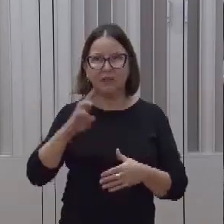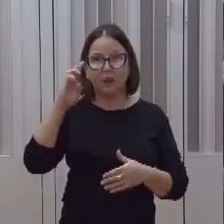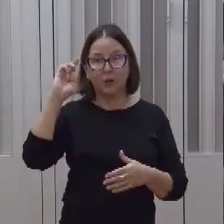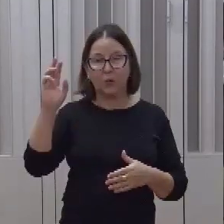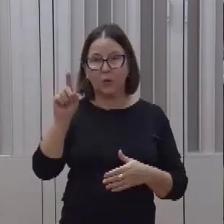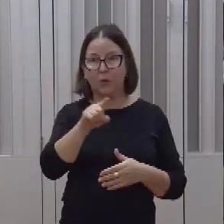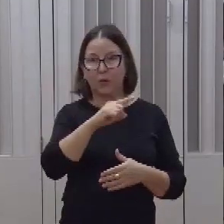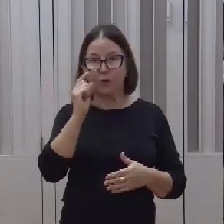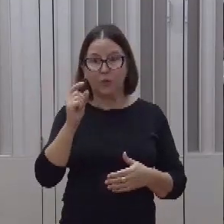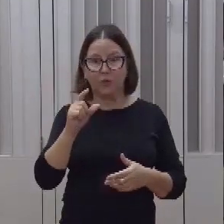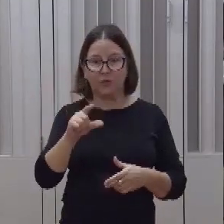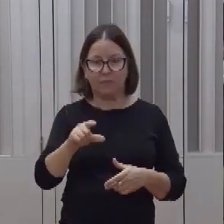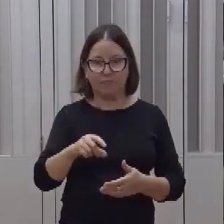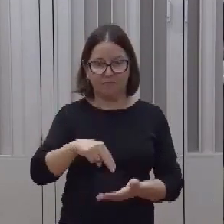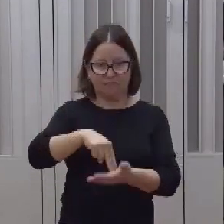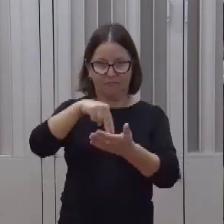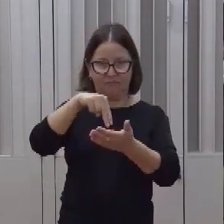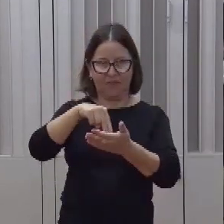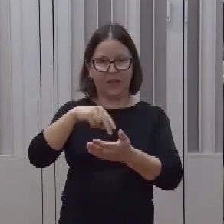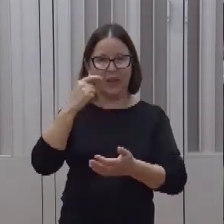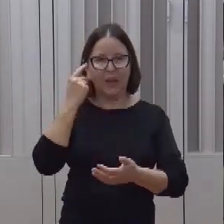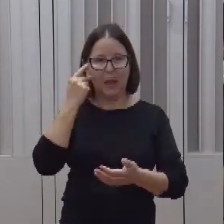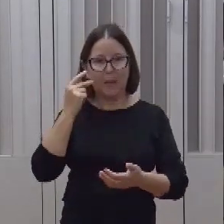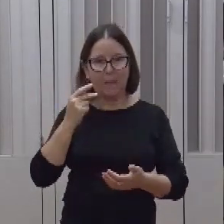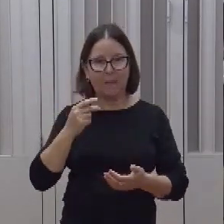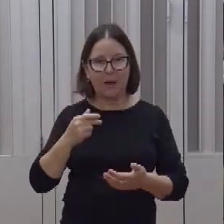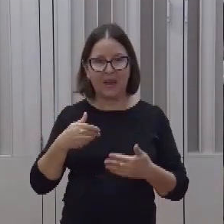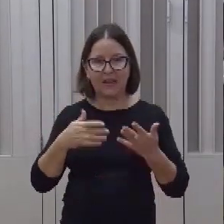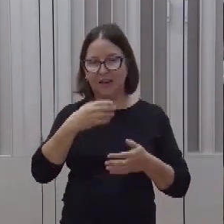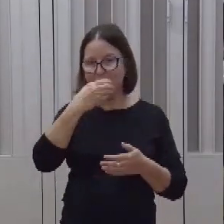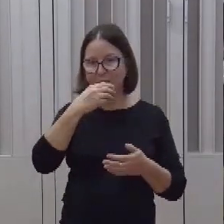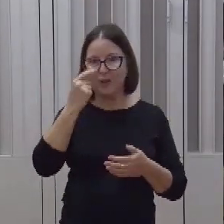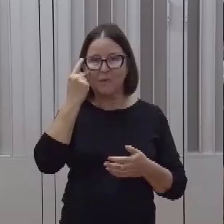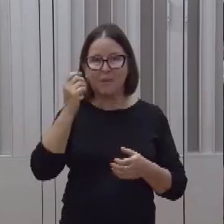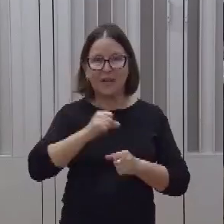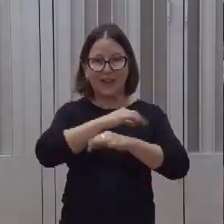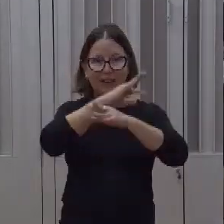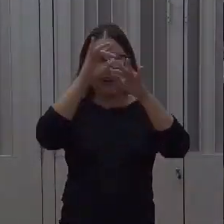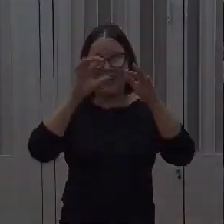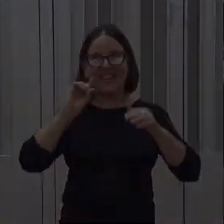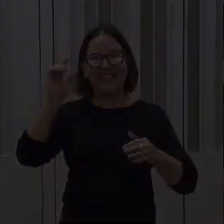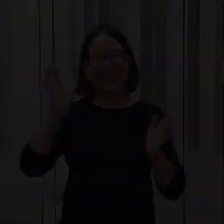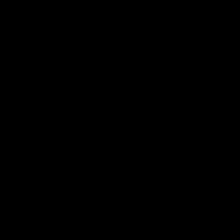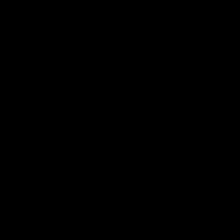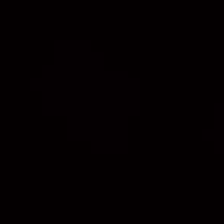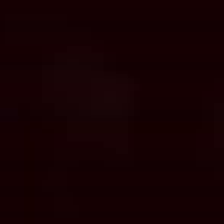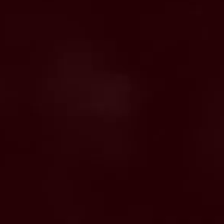levante para frutificar para a glória dele. Aleluia!